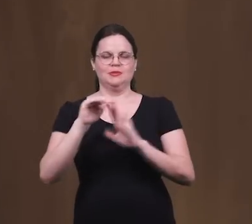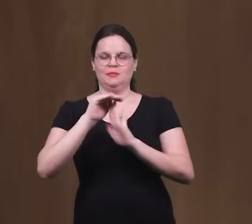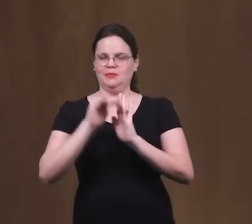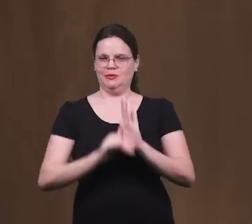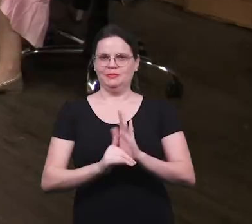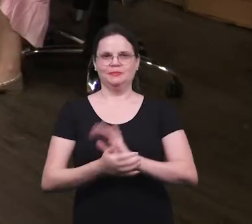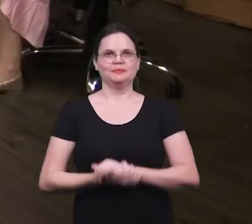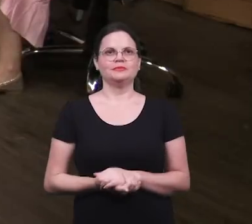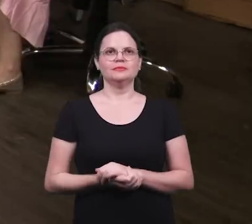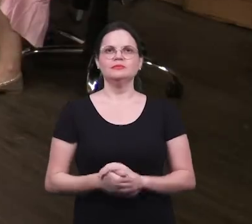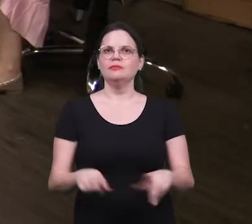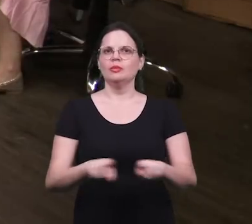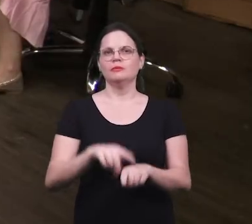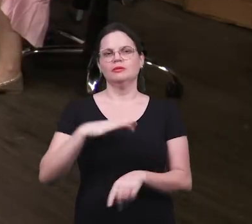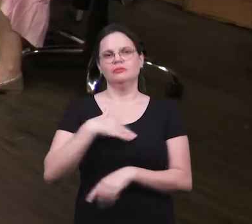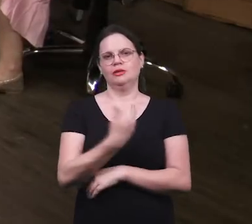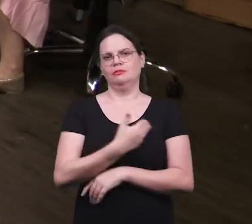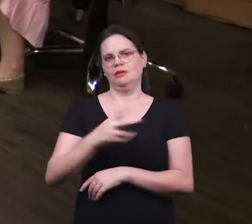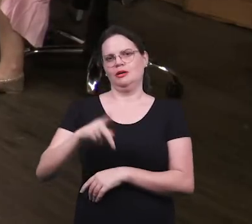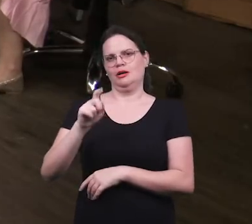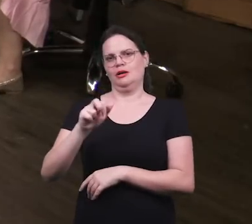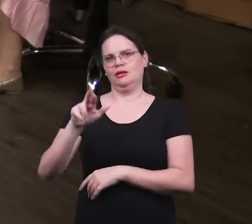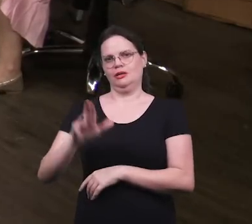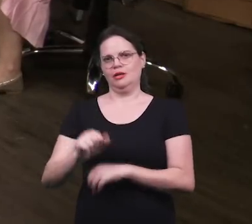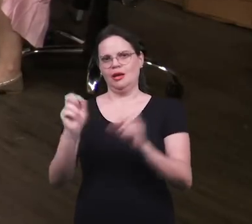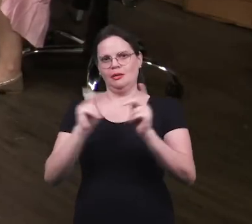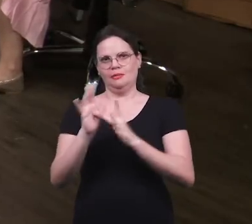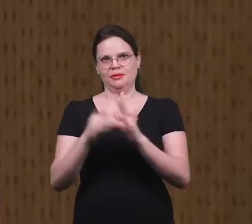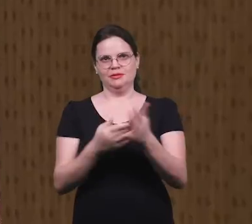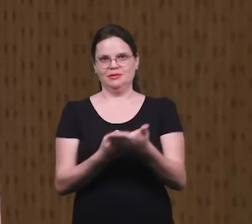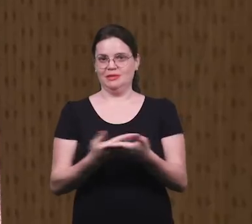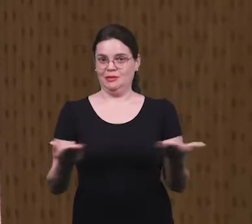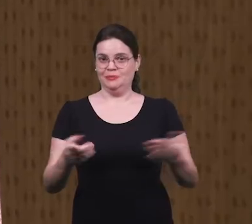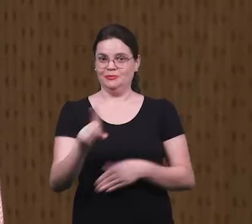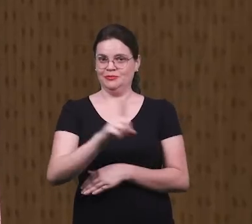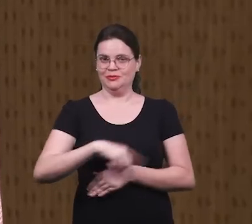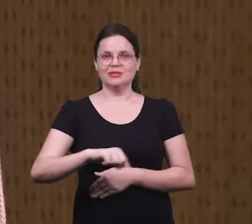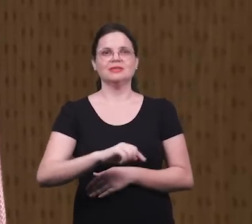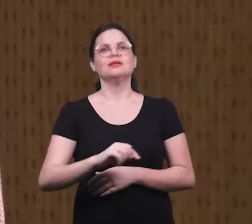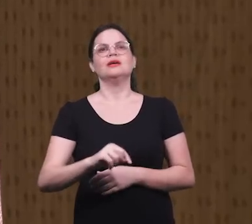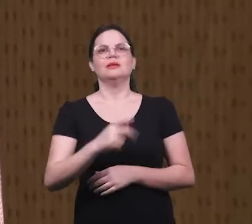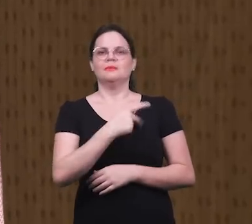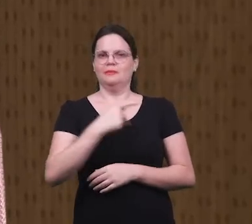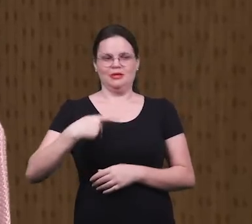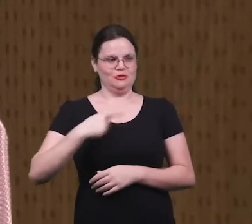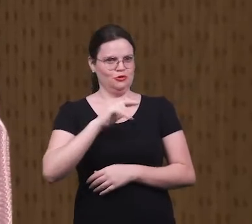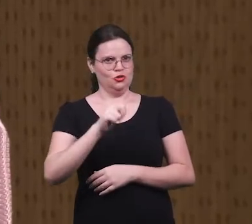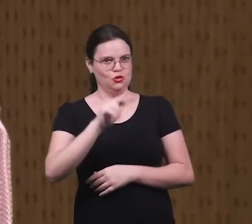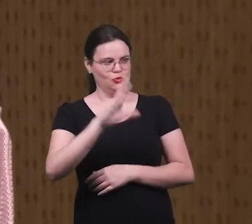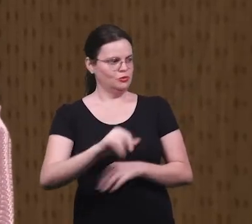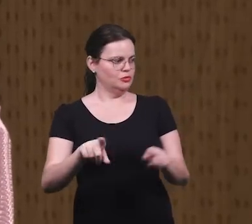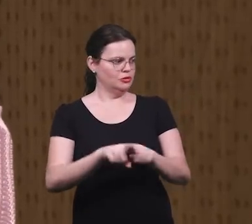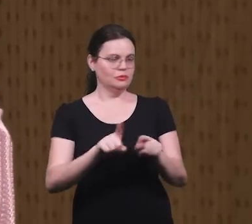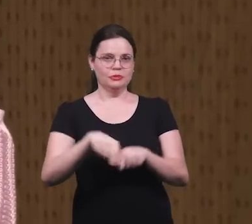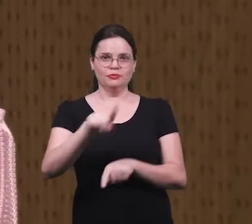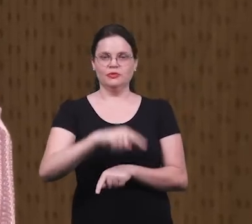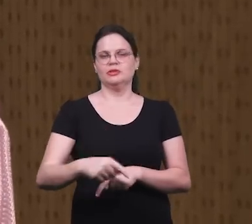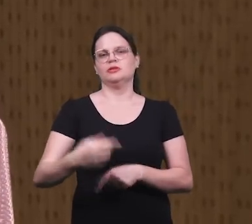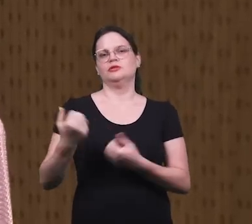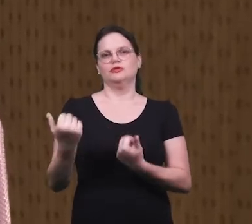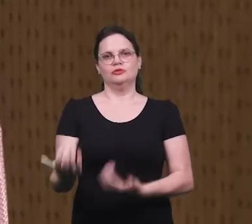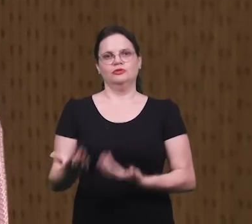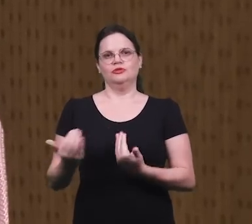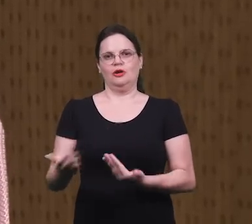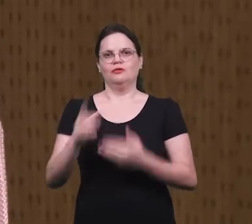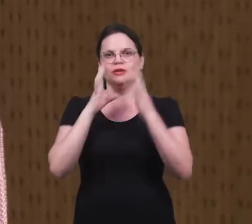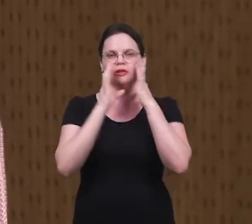programação. Minha colega Karina, a paz do Senhor Jesus. Paz do Senhor, pastor Josias, paz do Senhor, pastor Júlio, aos jovens que estão aqui presentes, aos irmãos